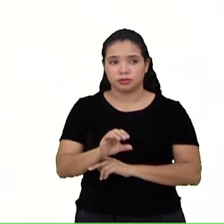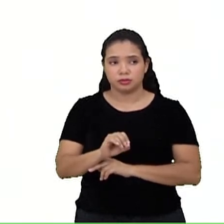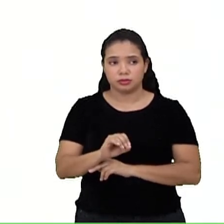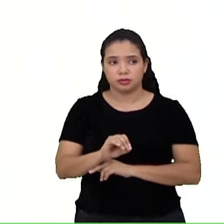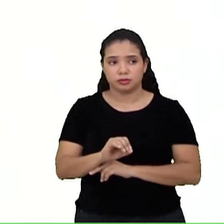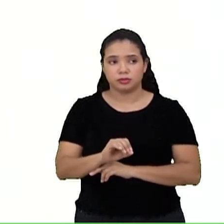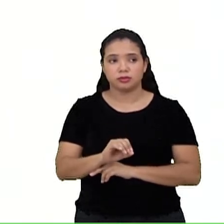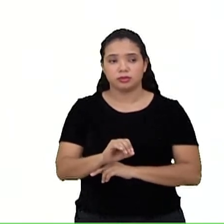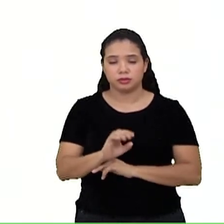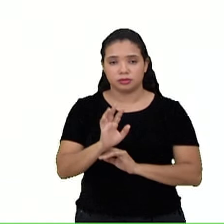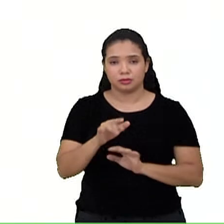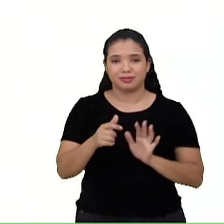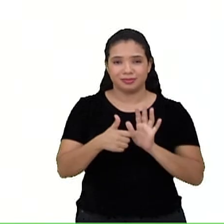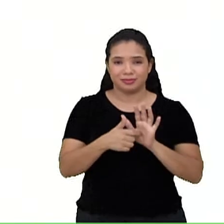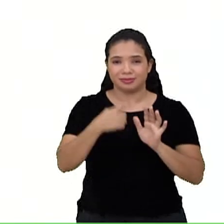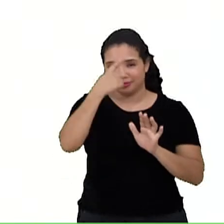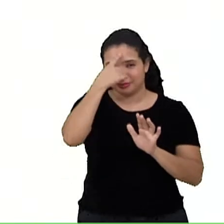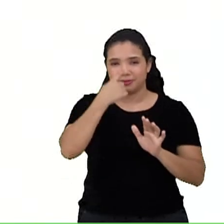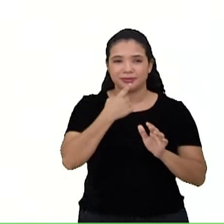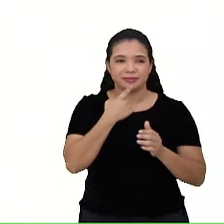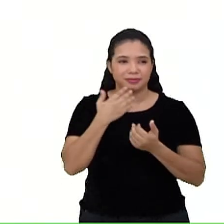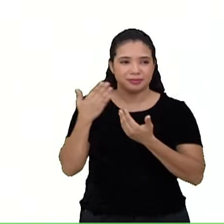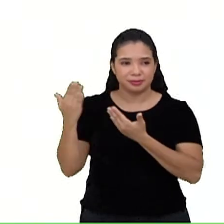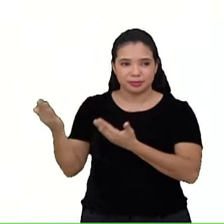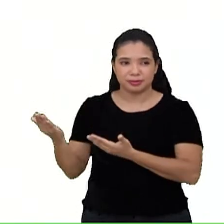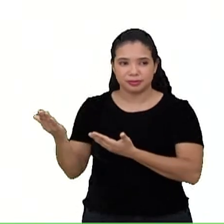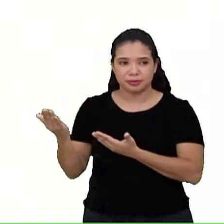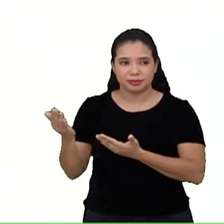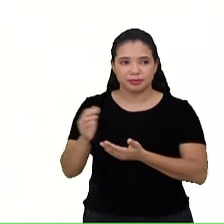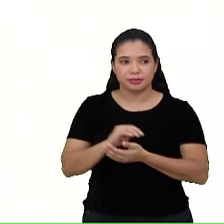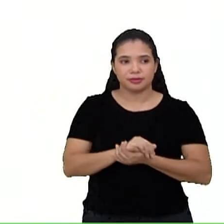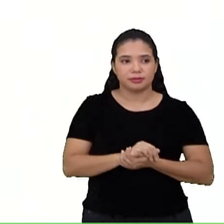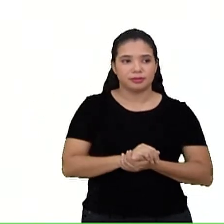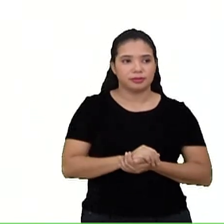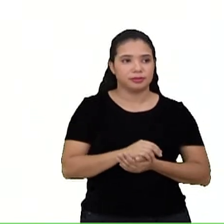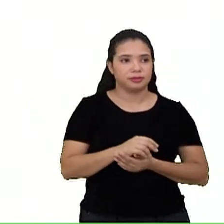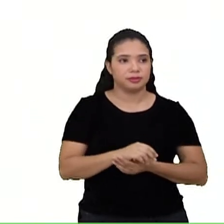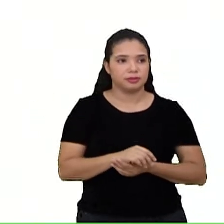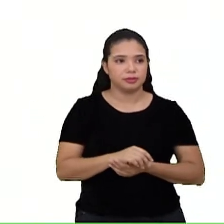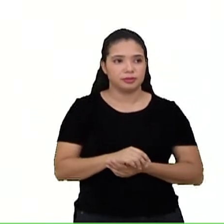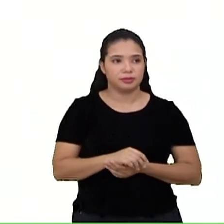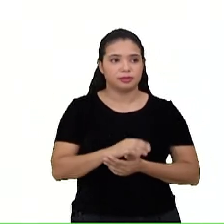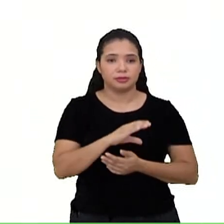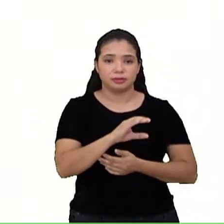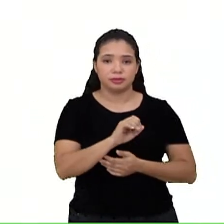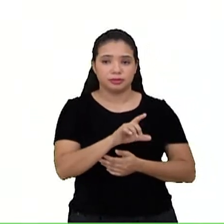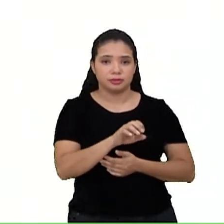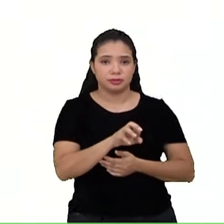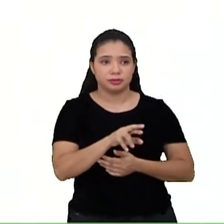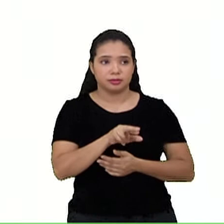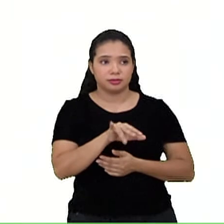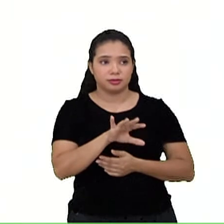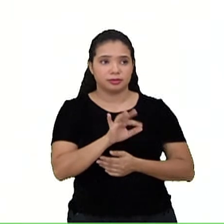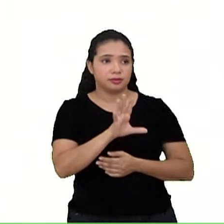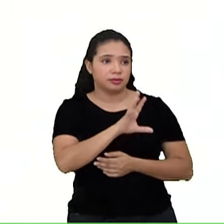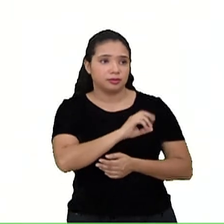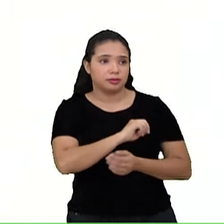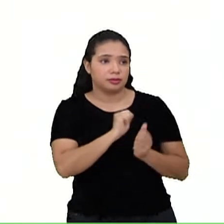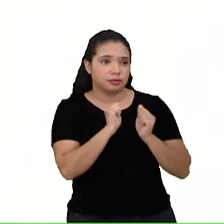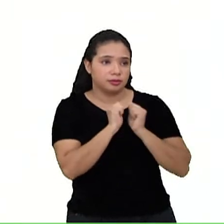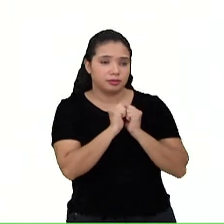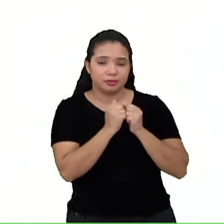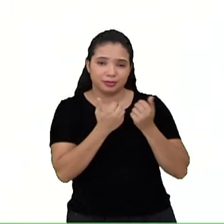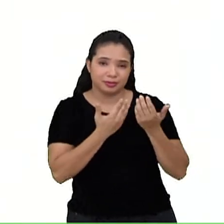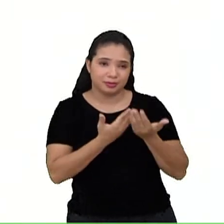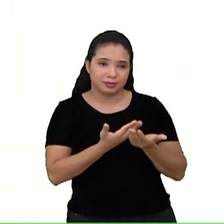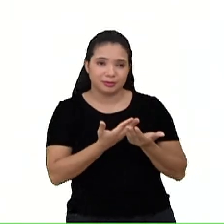memezinho aí que eu já usei com vocês, né? O sódio vira pro cloreto e fala assim: cloreto, eu simplesmente amo ficar abraçado com